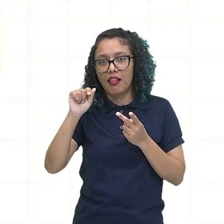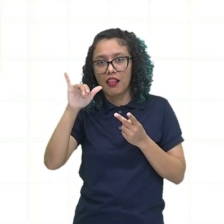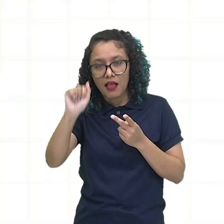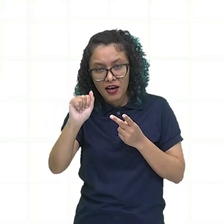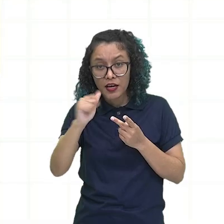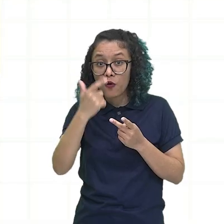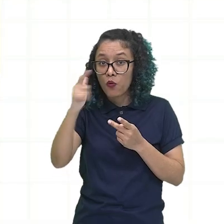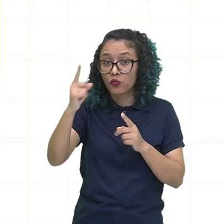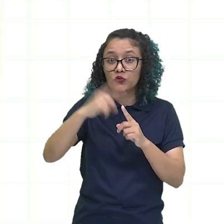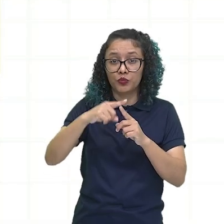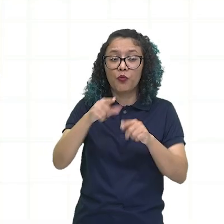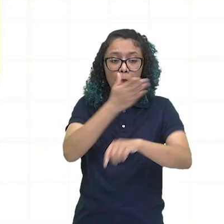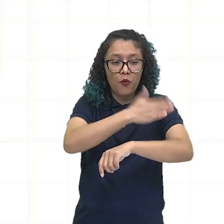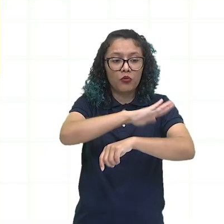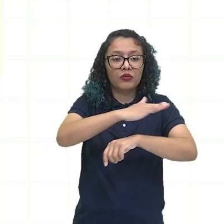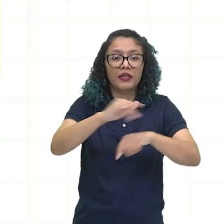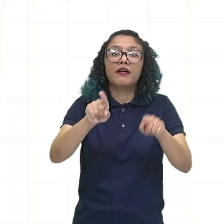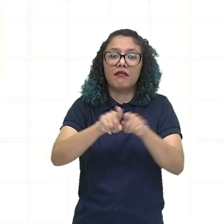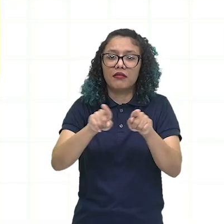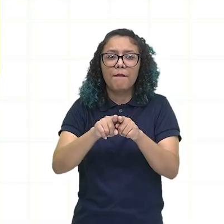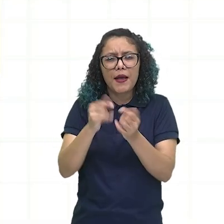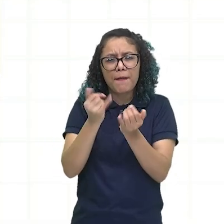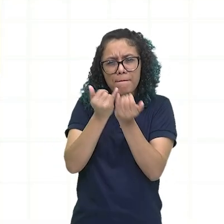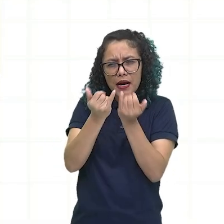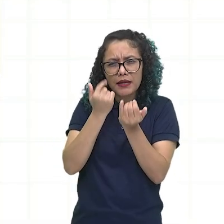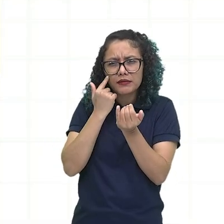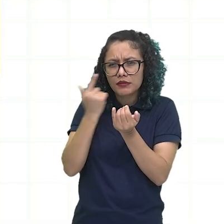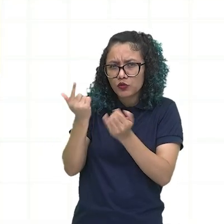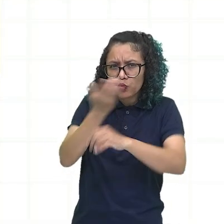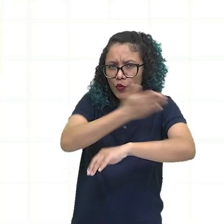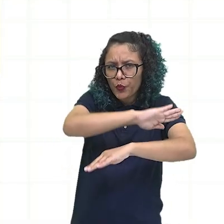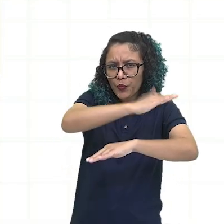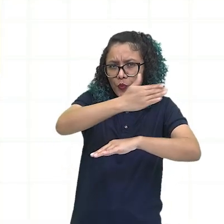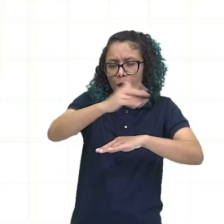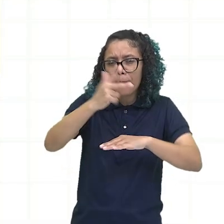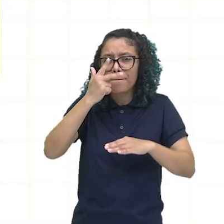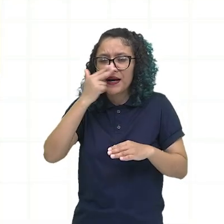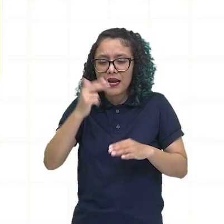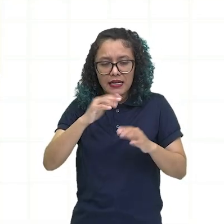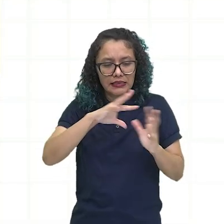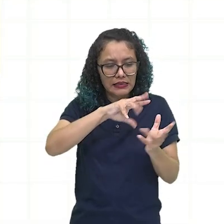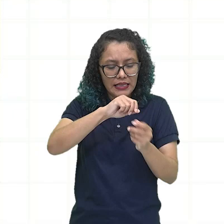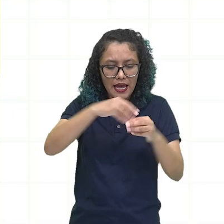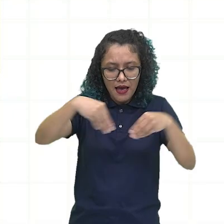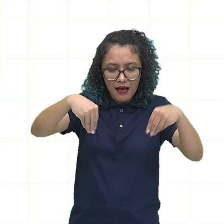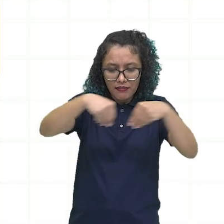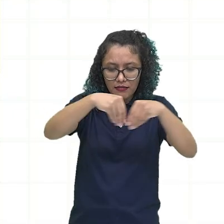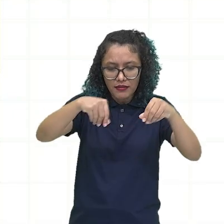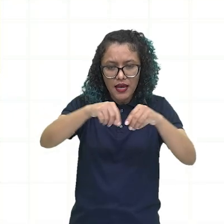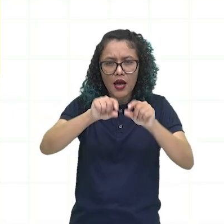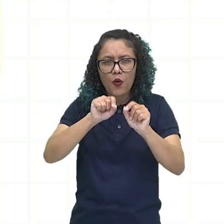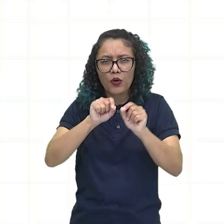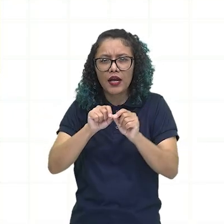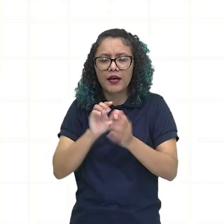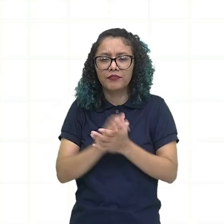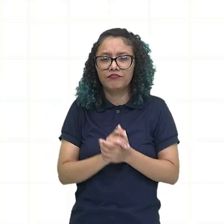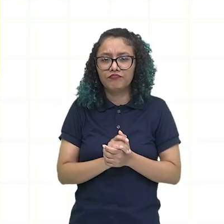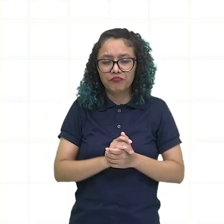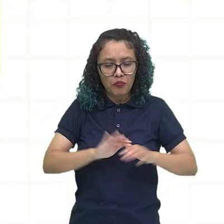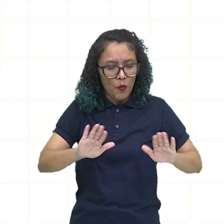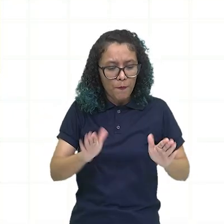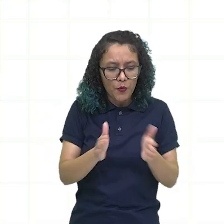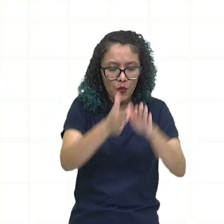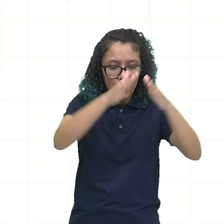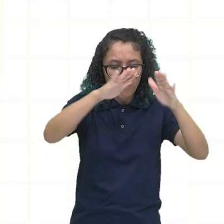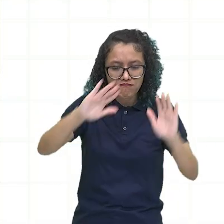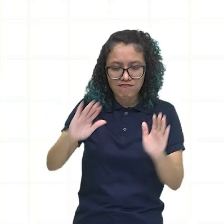tipo de montanha que foi formado com essa característica. É como se a Terra estivesse construindo suas